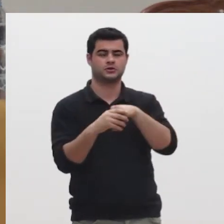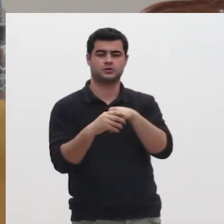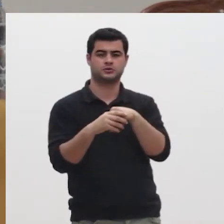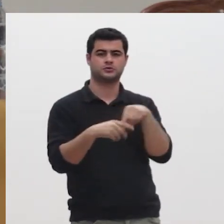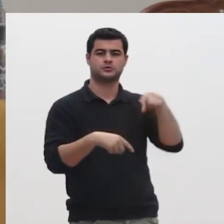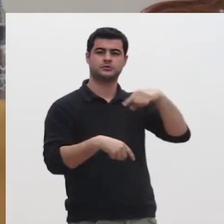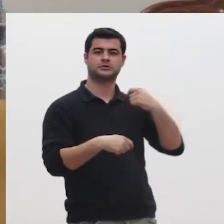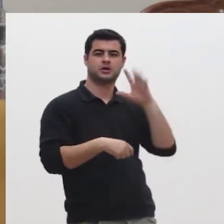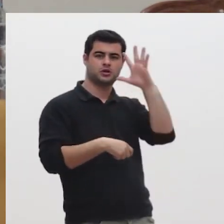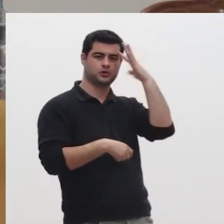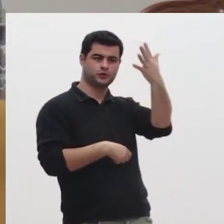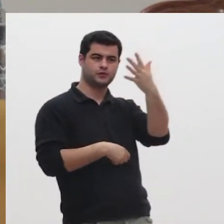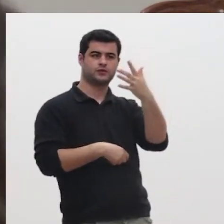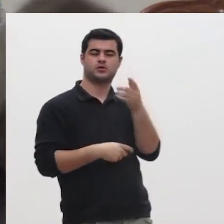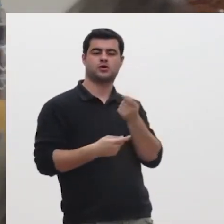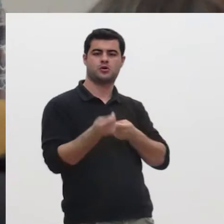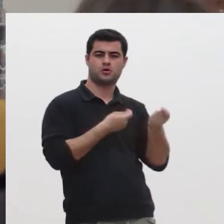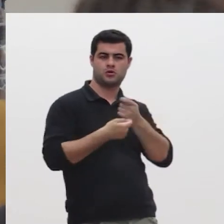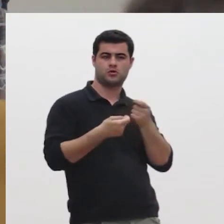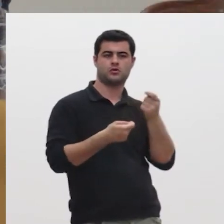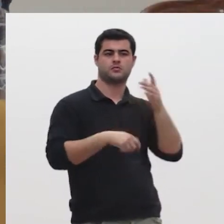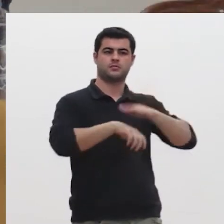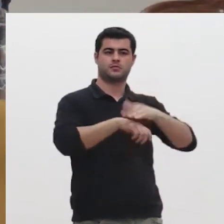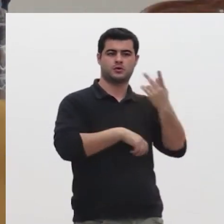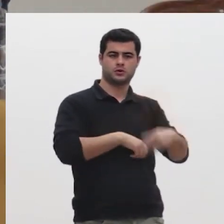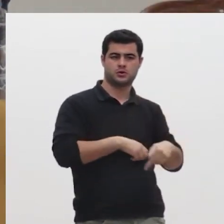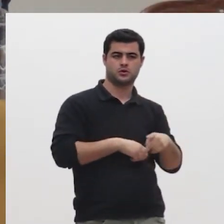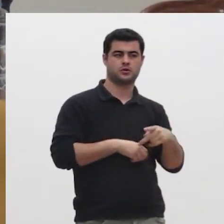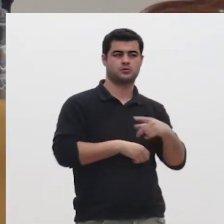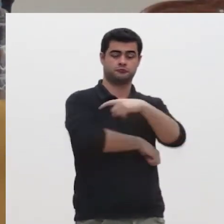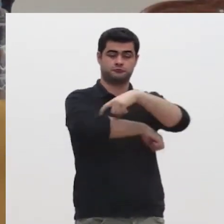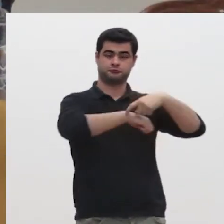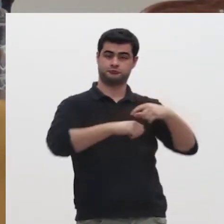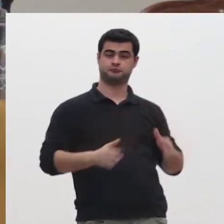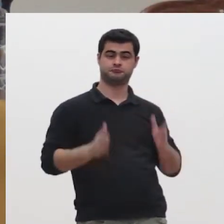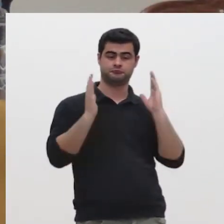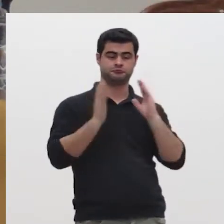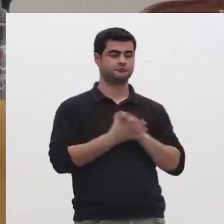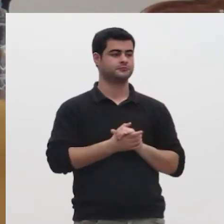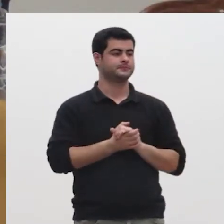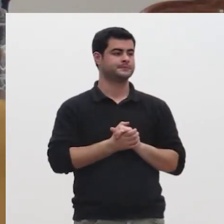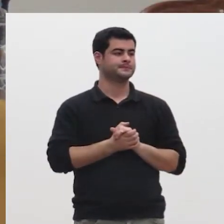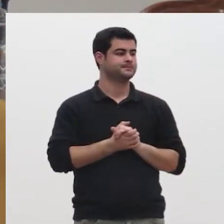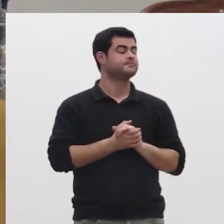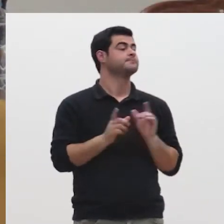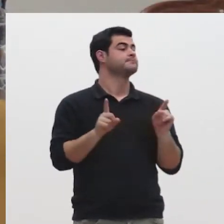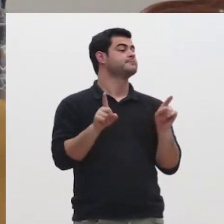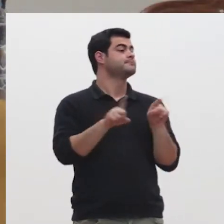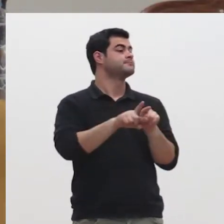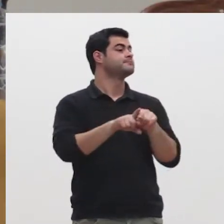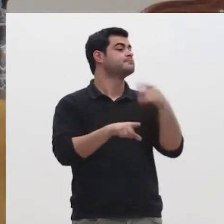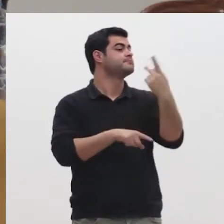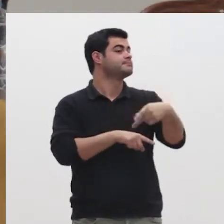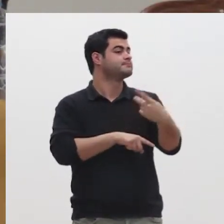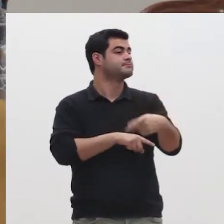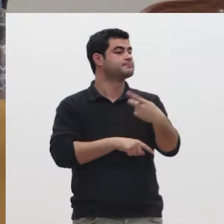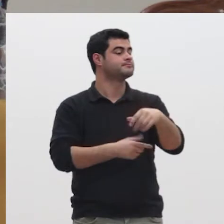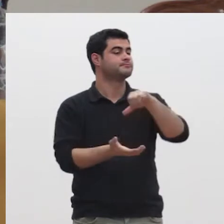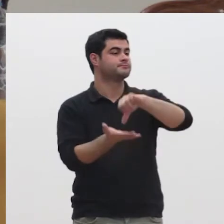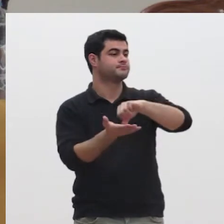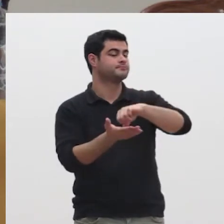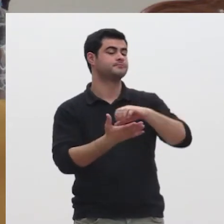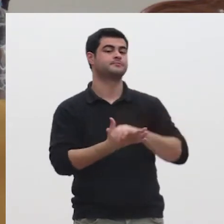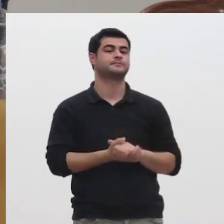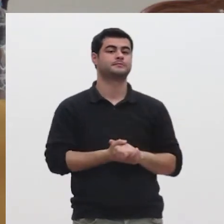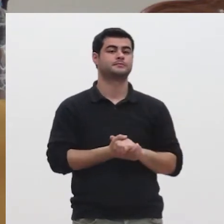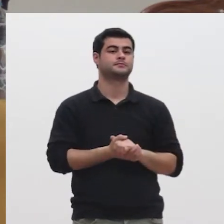que ser equacionado melhor dentro da expansão do setor de agrárias. O setor de agrárias, até agora,